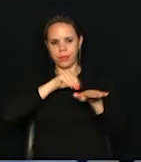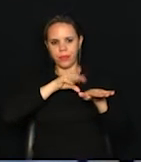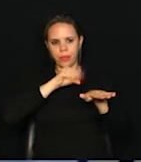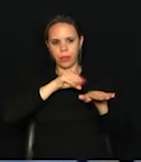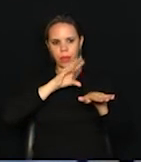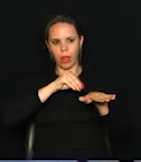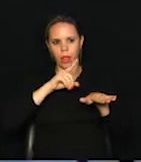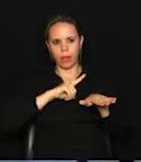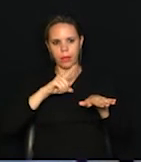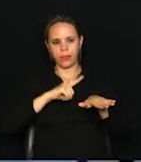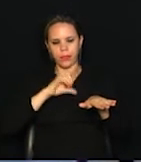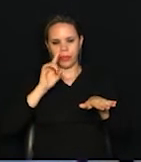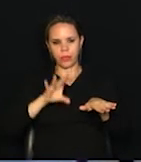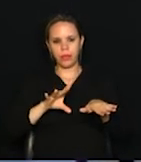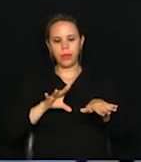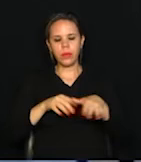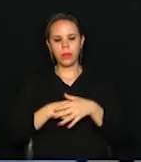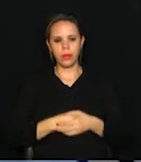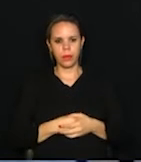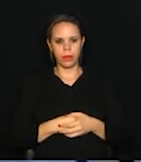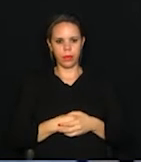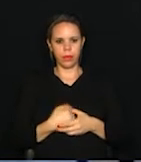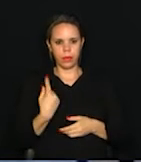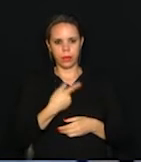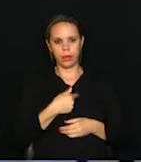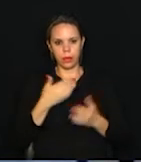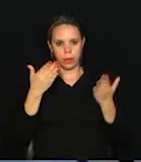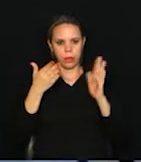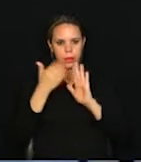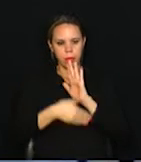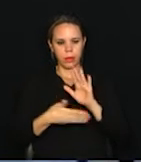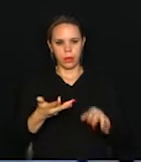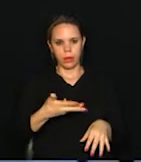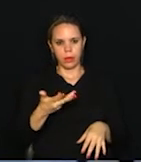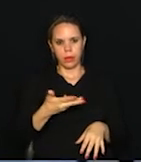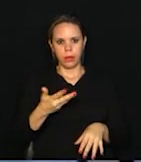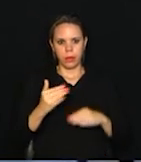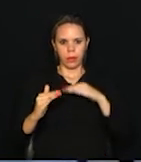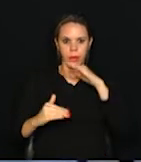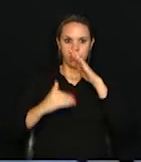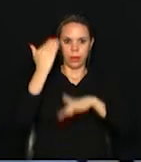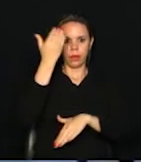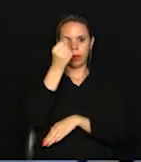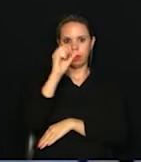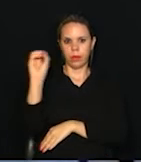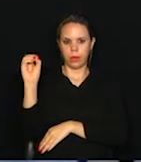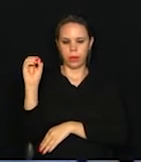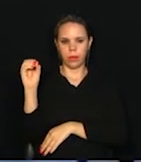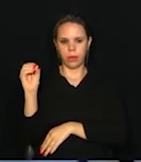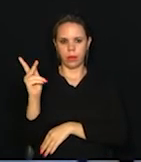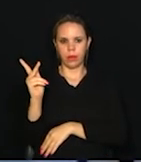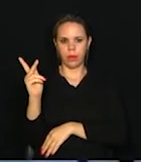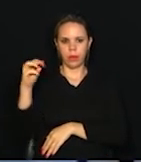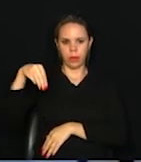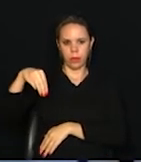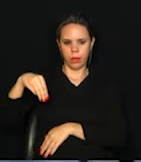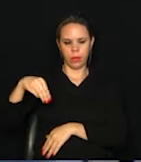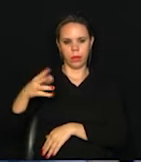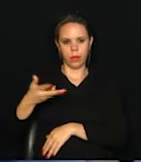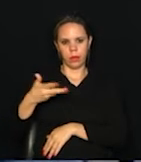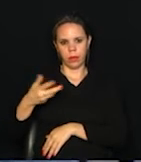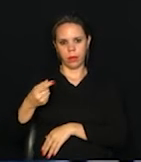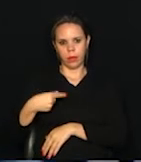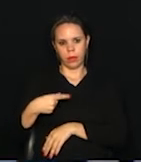temos, apenas nos pontos de radares, nós constatamos velocidades superiores a 80 km por hora, mesmo com toda